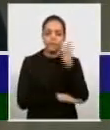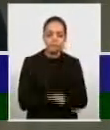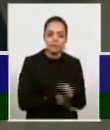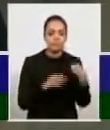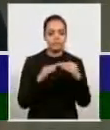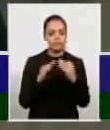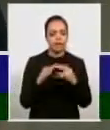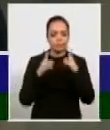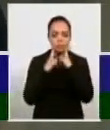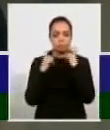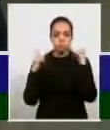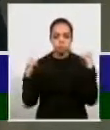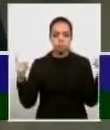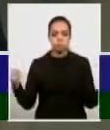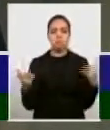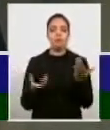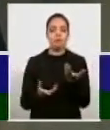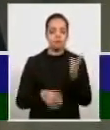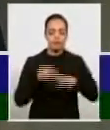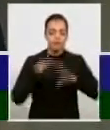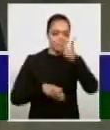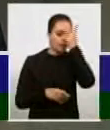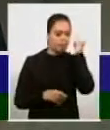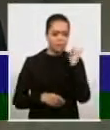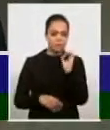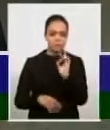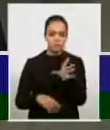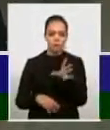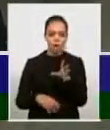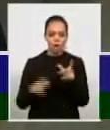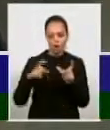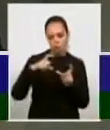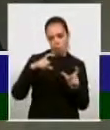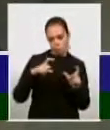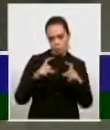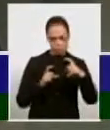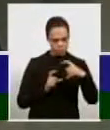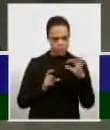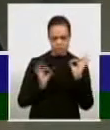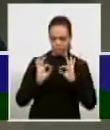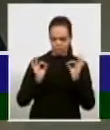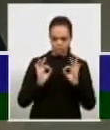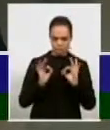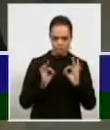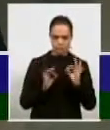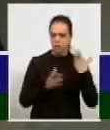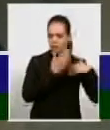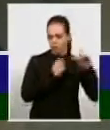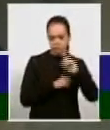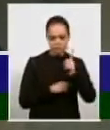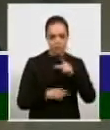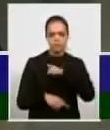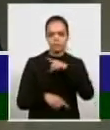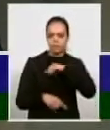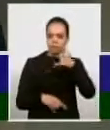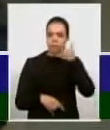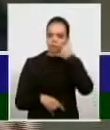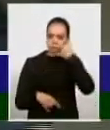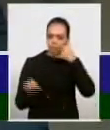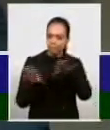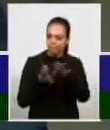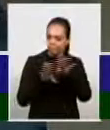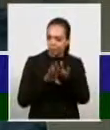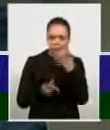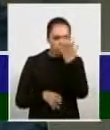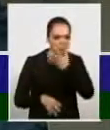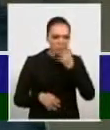residência, que barulhão. Às vezes a pessoa, não é só caixa de som, que é as caixinhas de som que eles colocavam dentro do ônibus, eles colocam o celular também numa altura